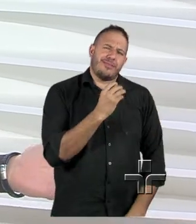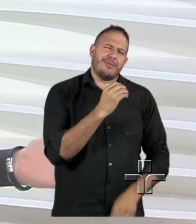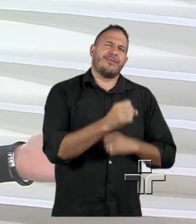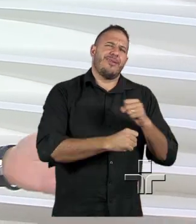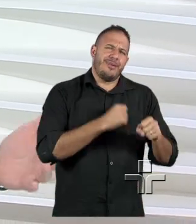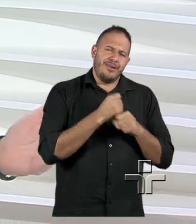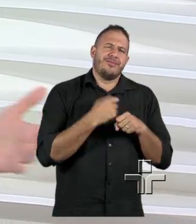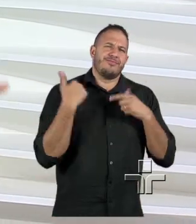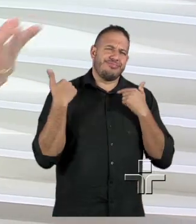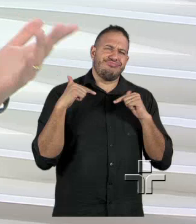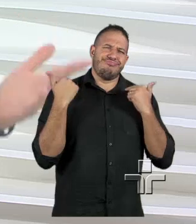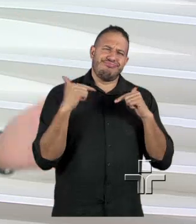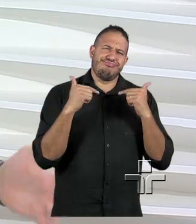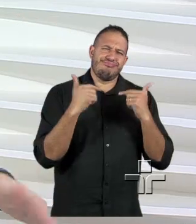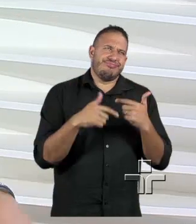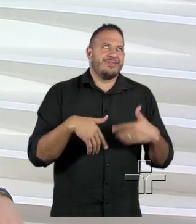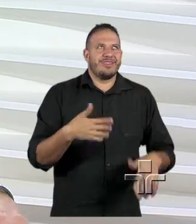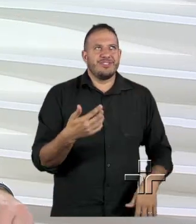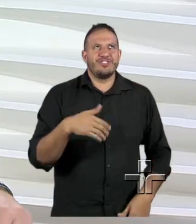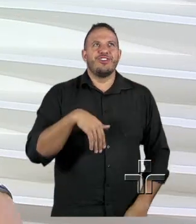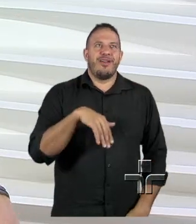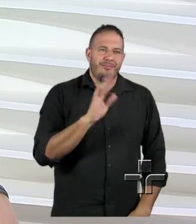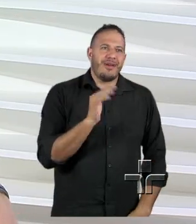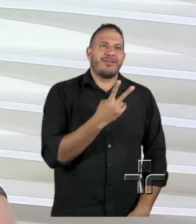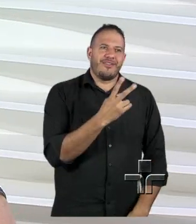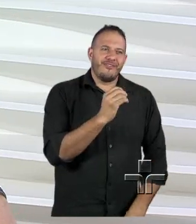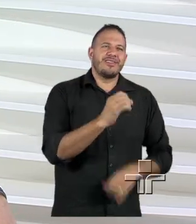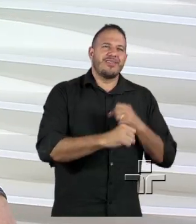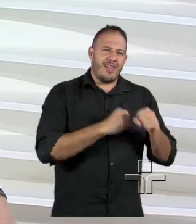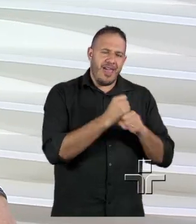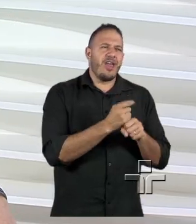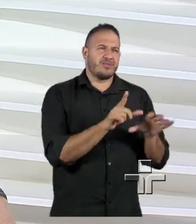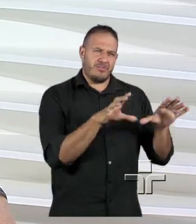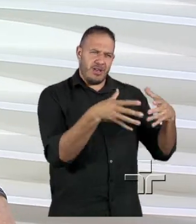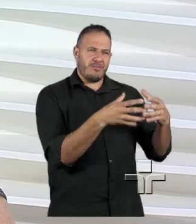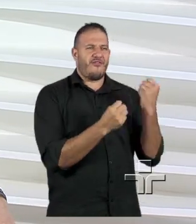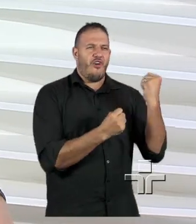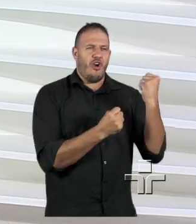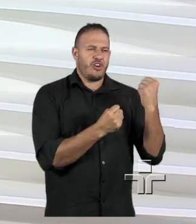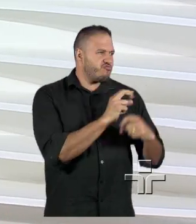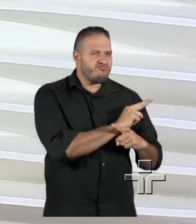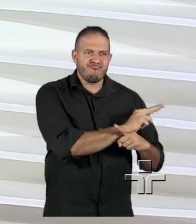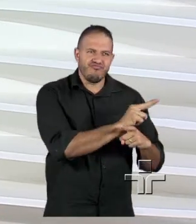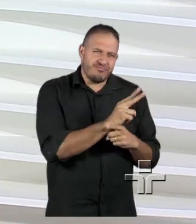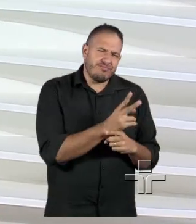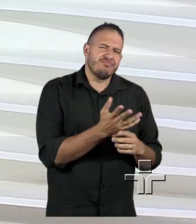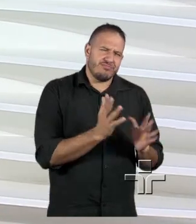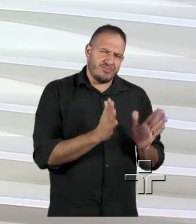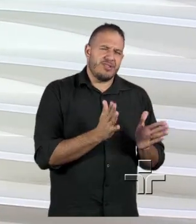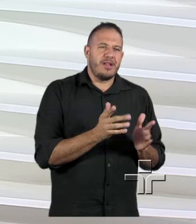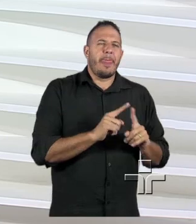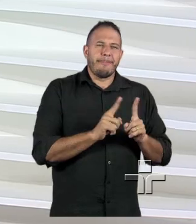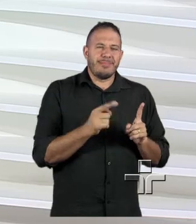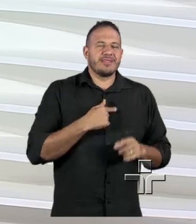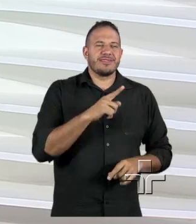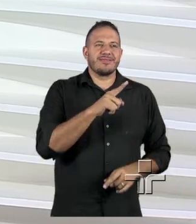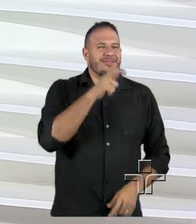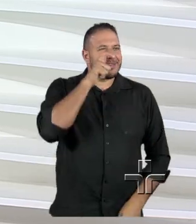tem 20 anos que a gente tem boas equipes, né? Agora, teve uma coisa muito interessante que